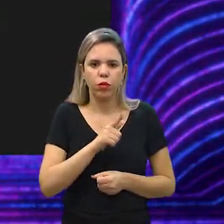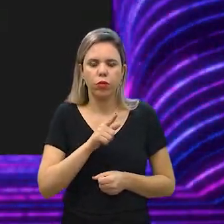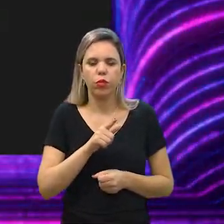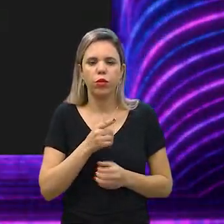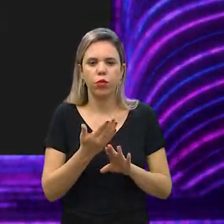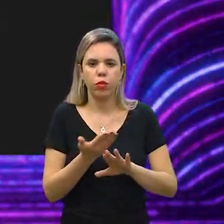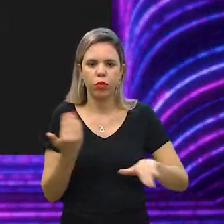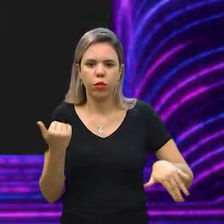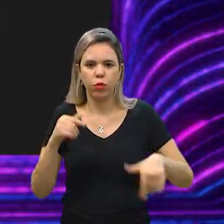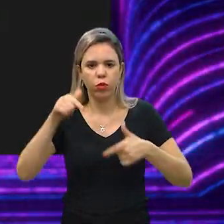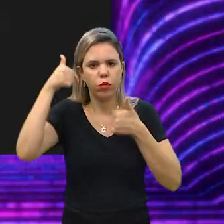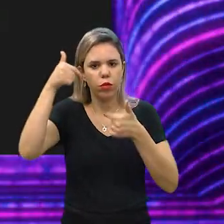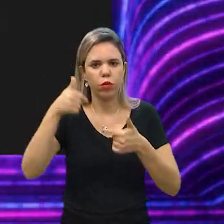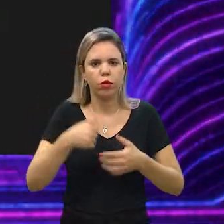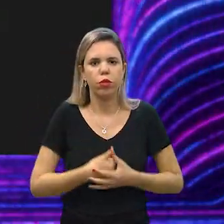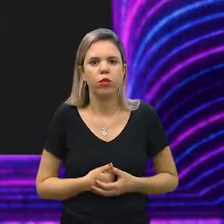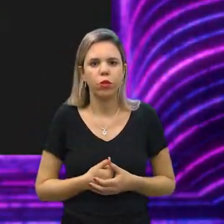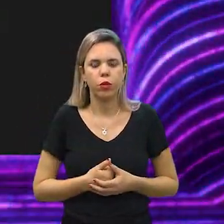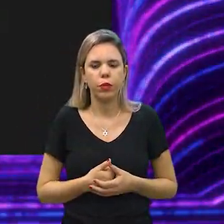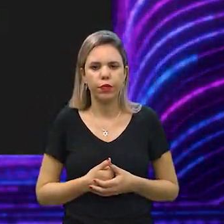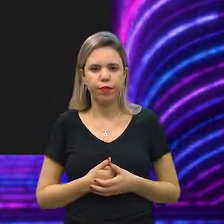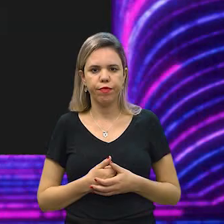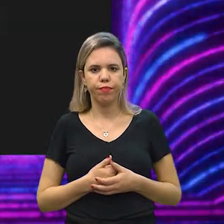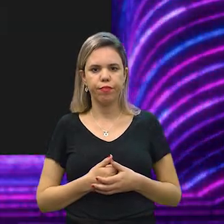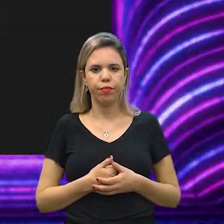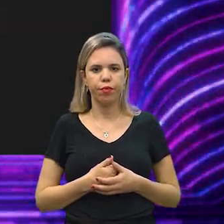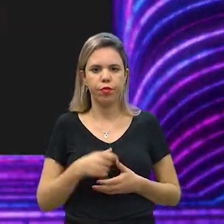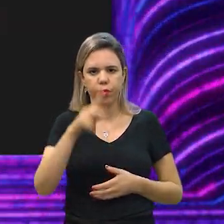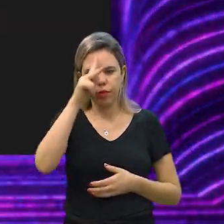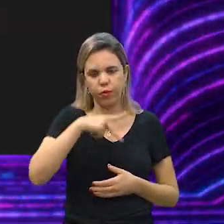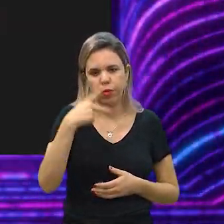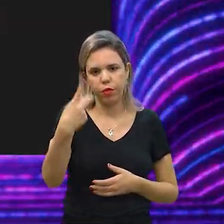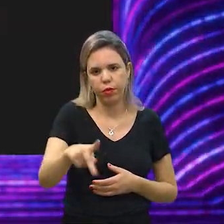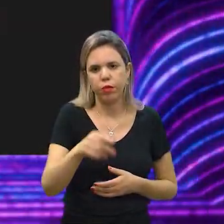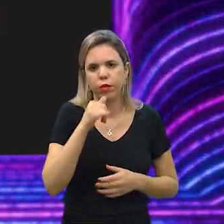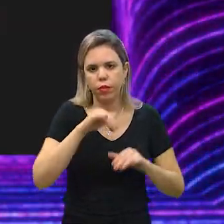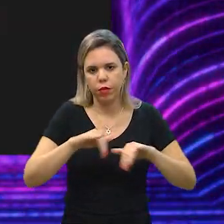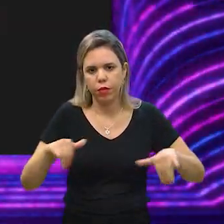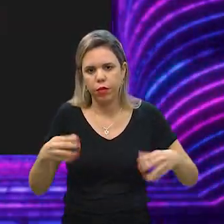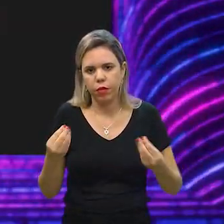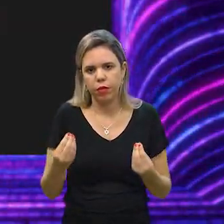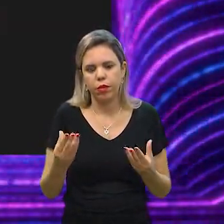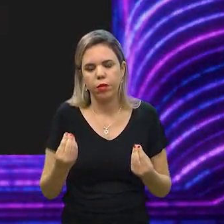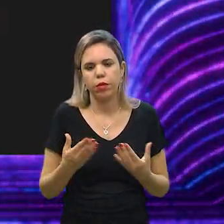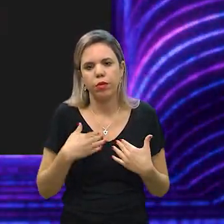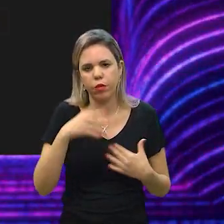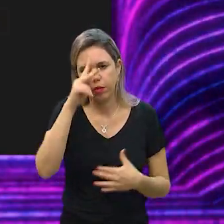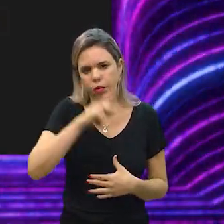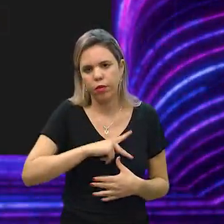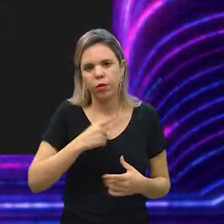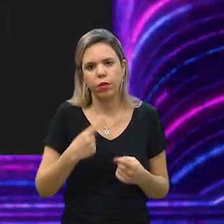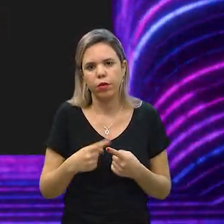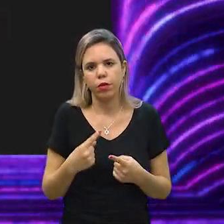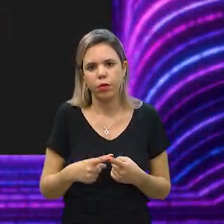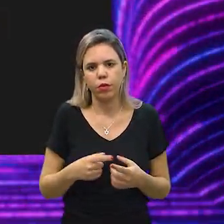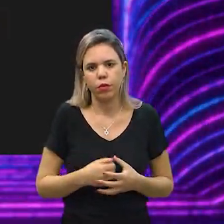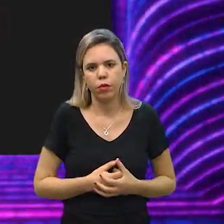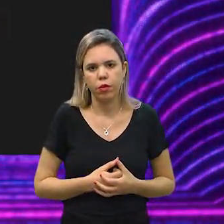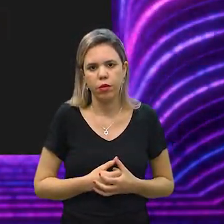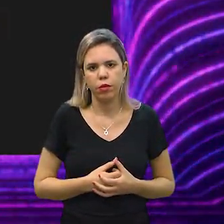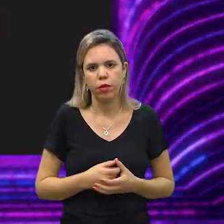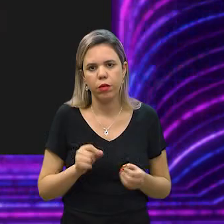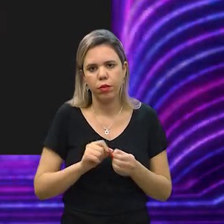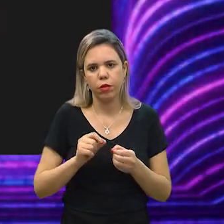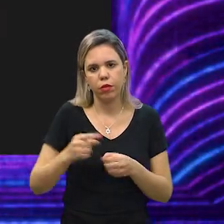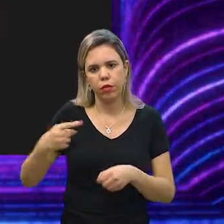consegue distanciar o seu personagem de si mesmo? Eu distancio bastante ele de mim, porque